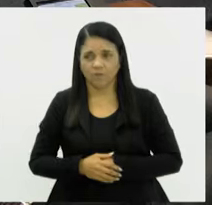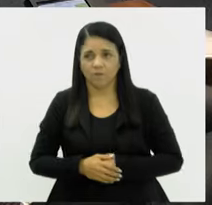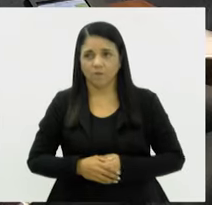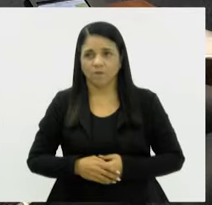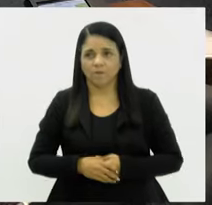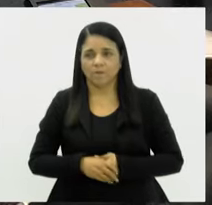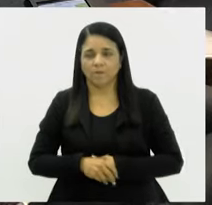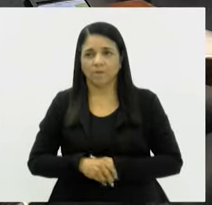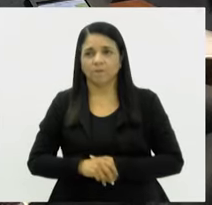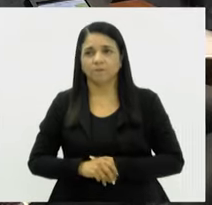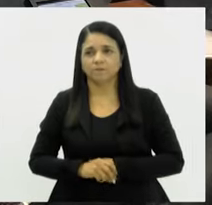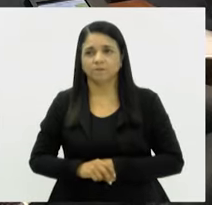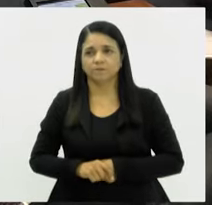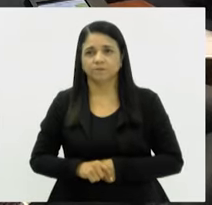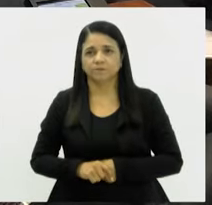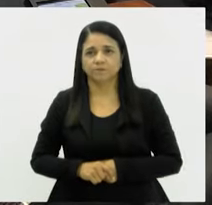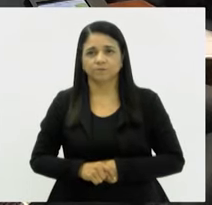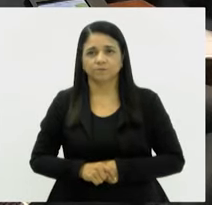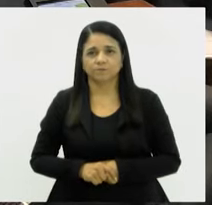Tá bom mesmo, era isso.